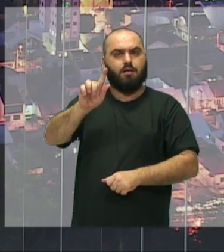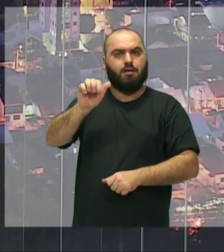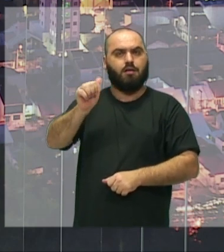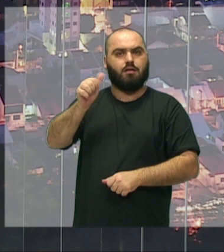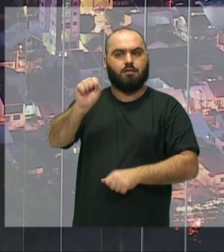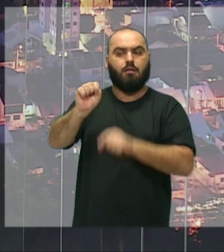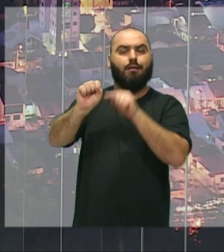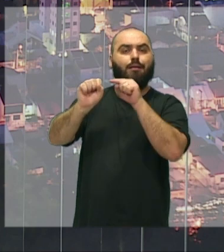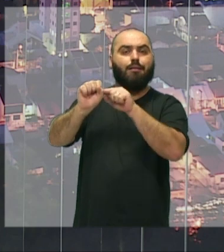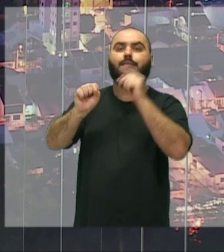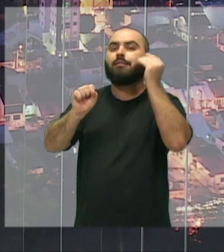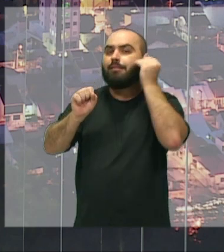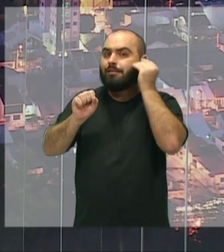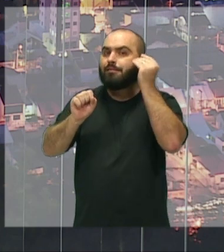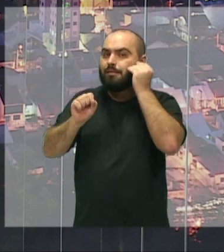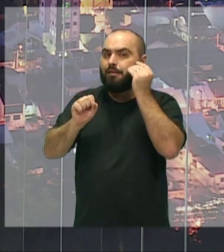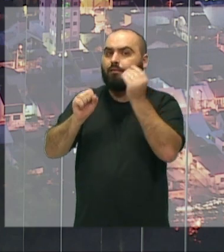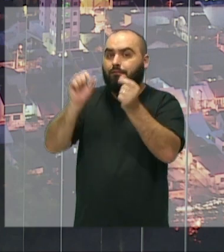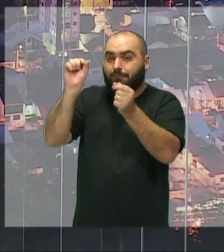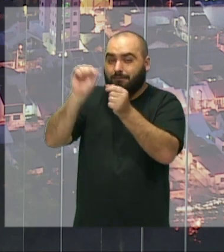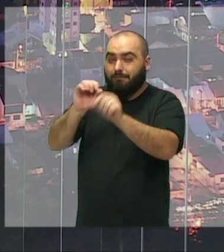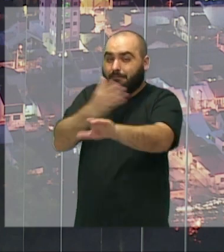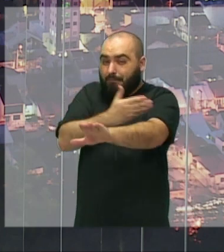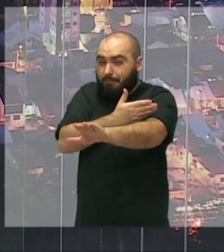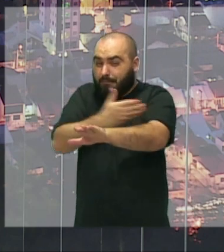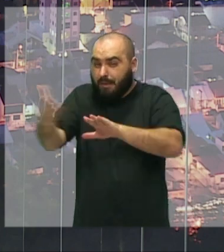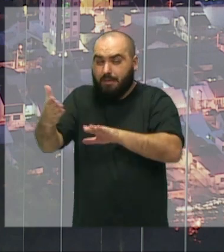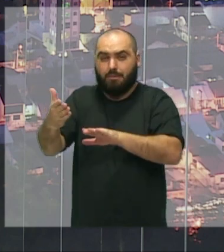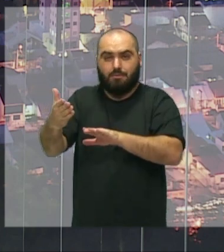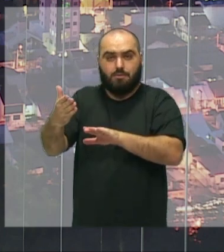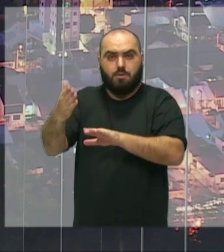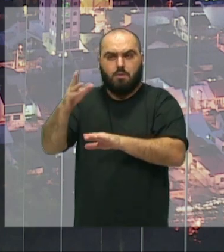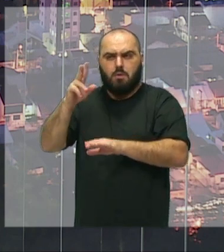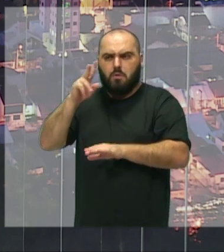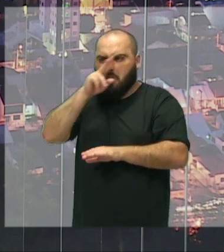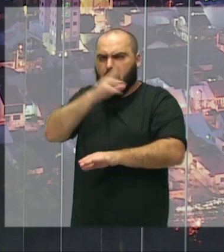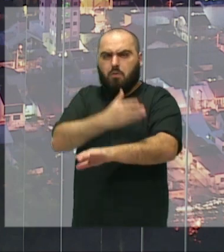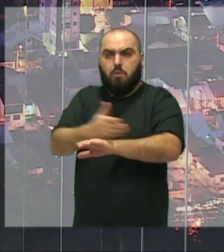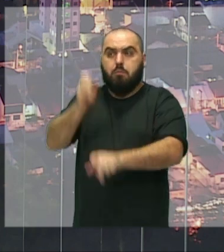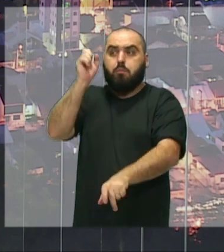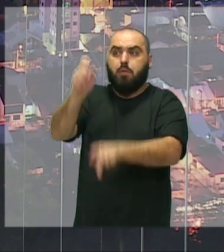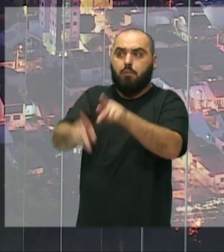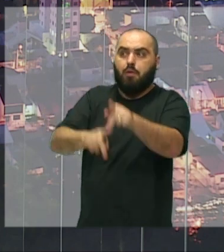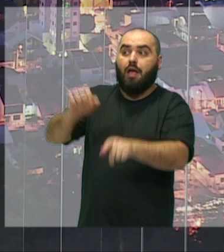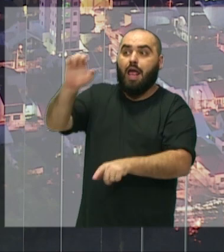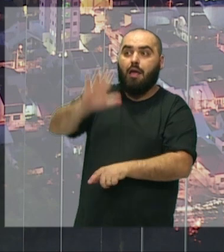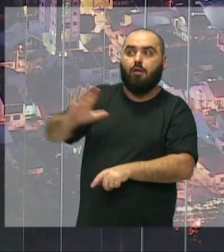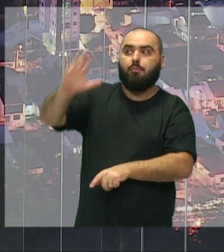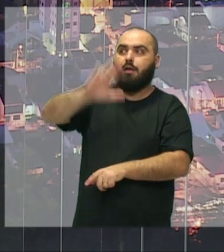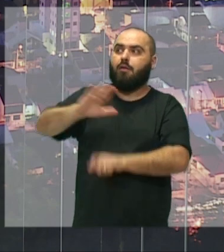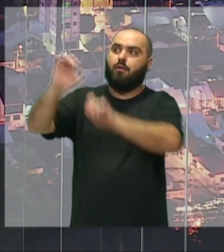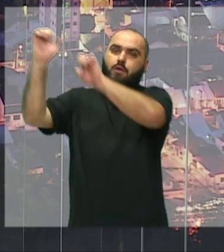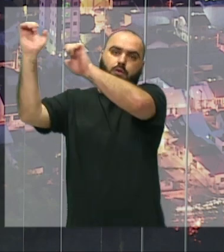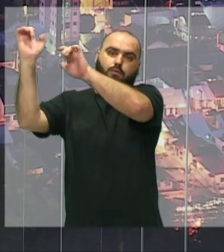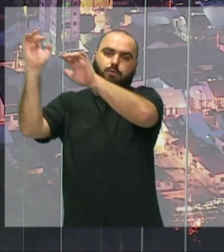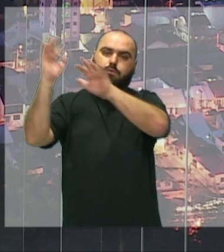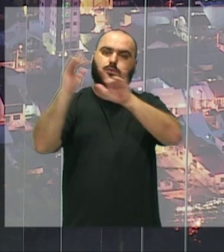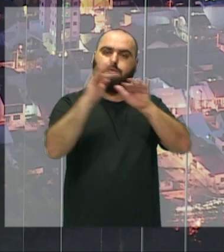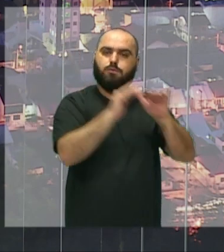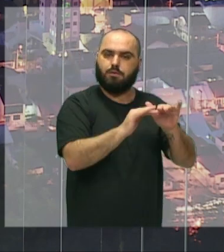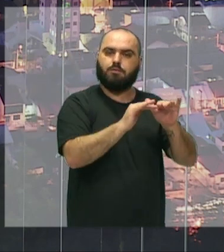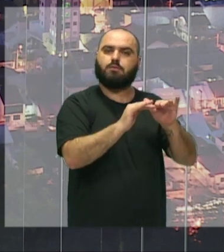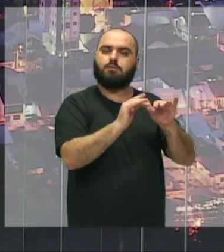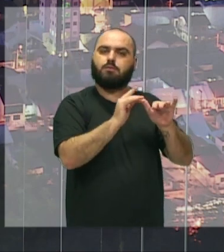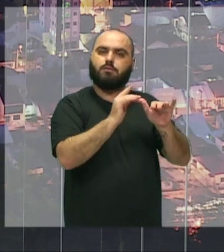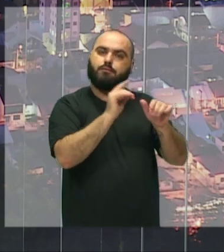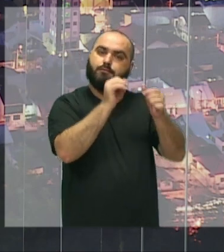fazer esse branqueamento meio que à força, seja trazendo populações de origem europeia para